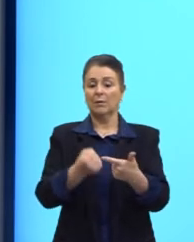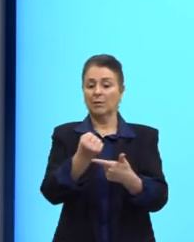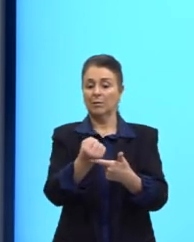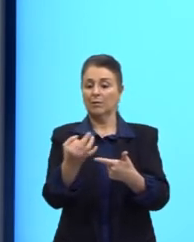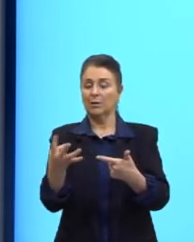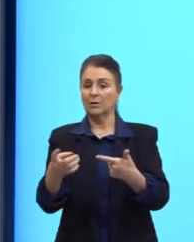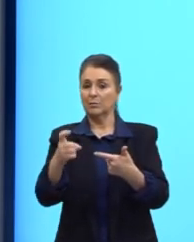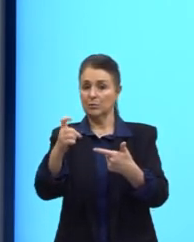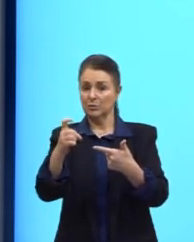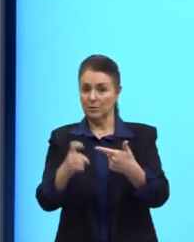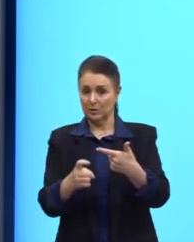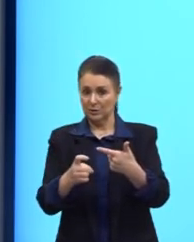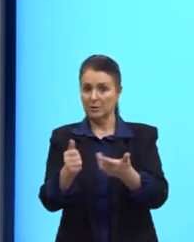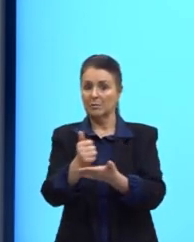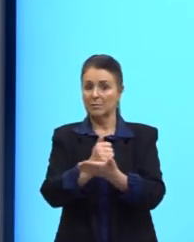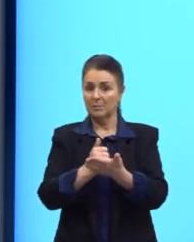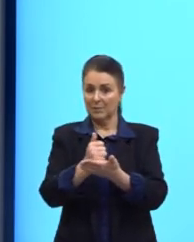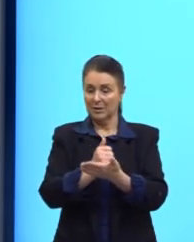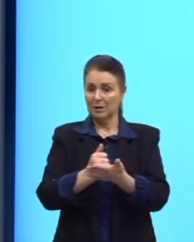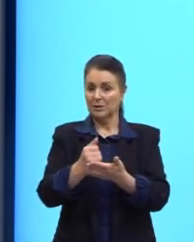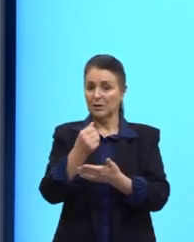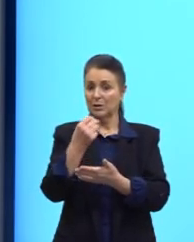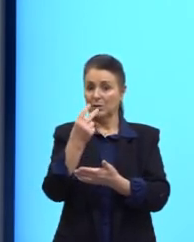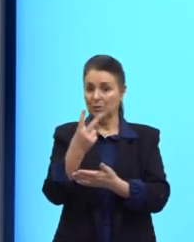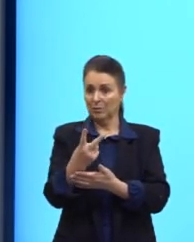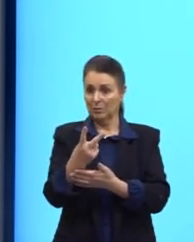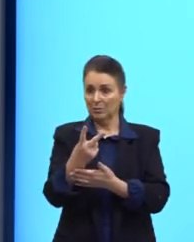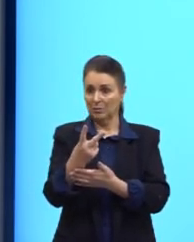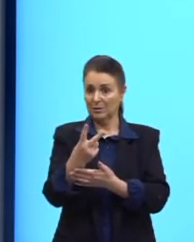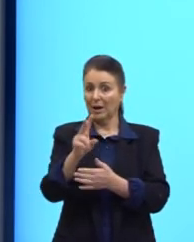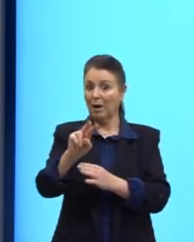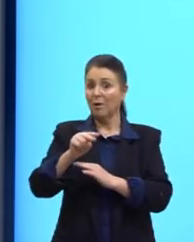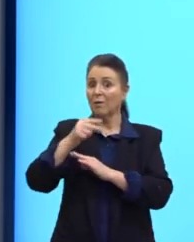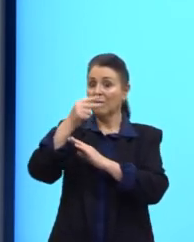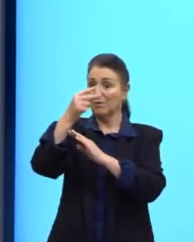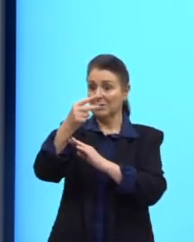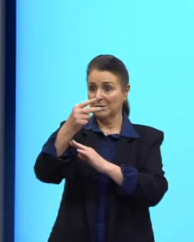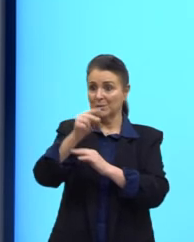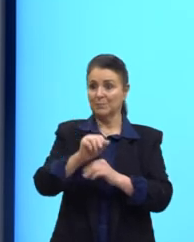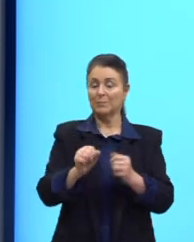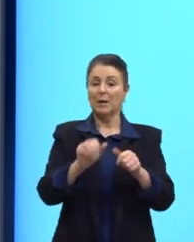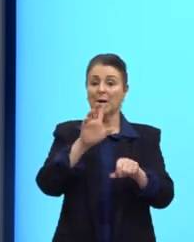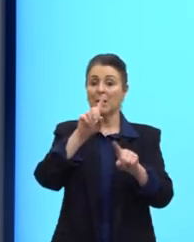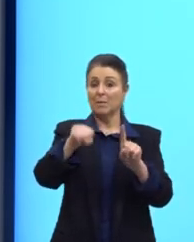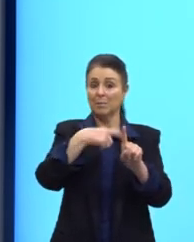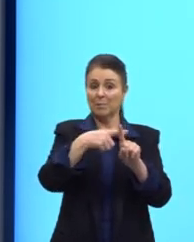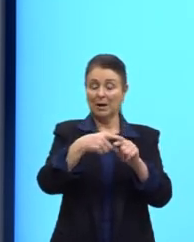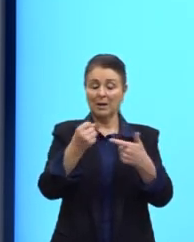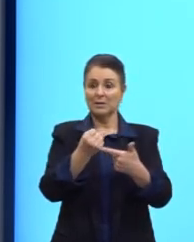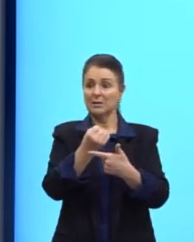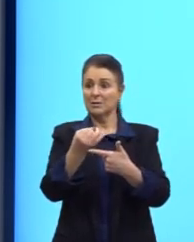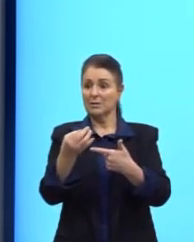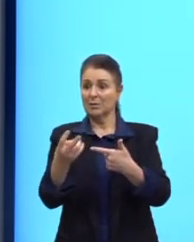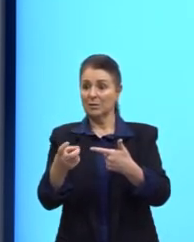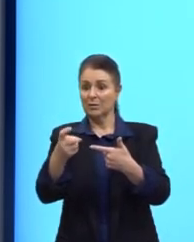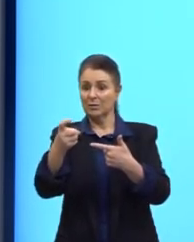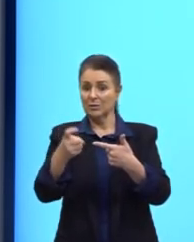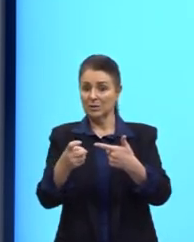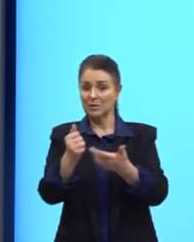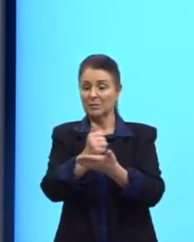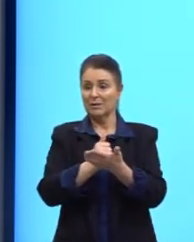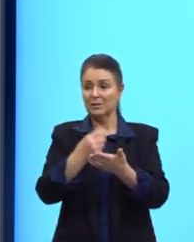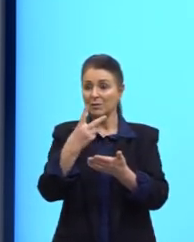tudo elevado ao quadrado + logaritmo de X na base 2 novamente igual a 2